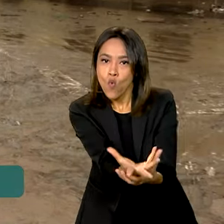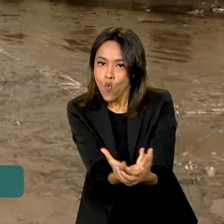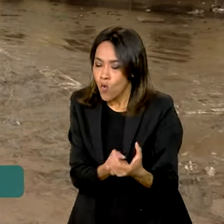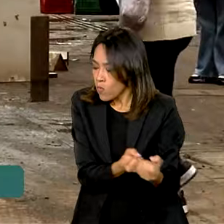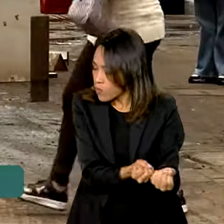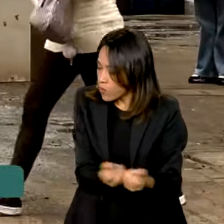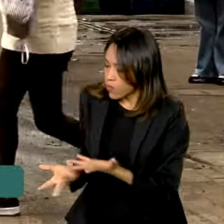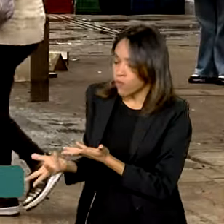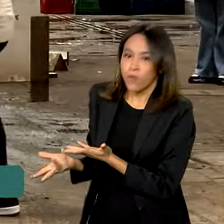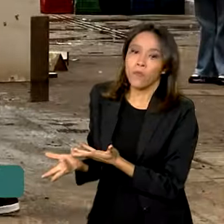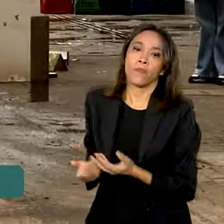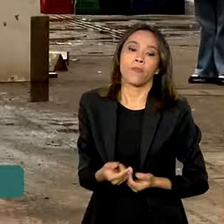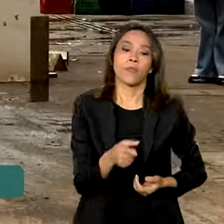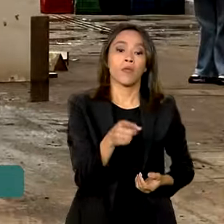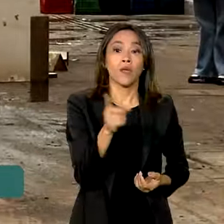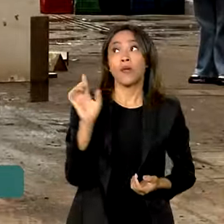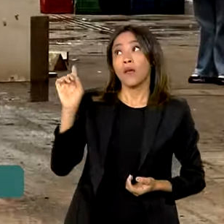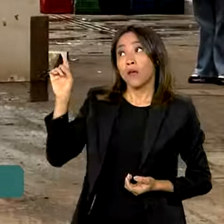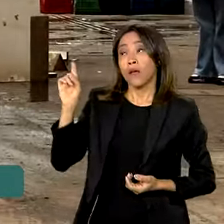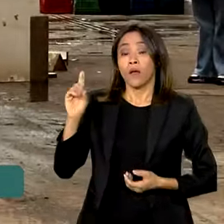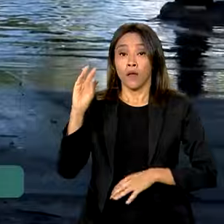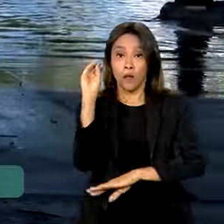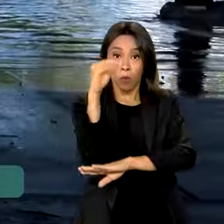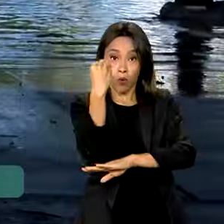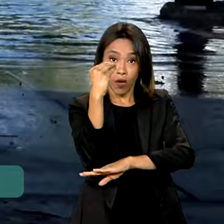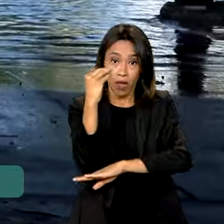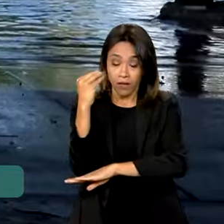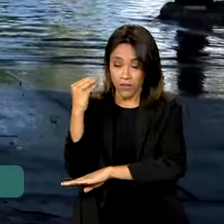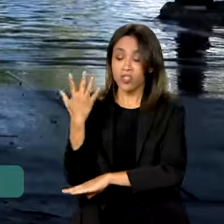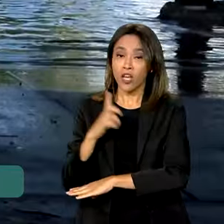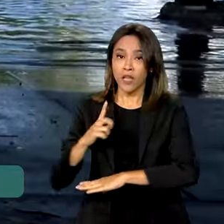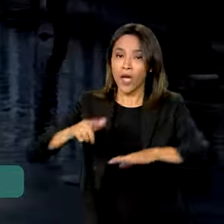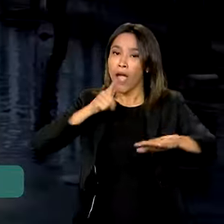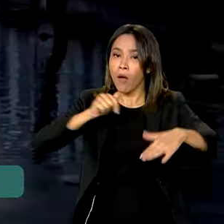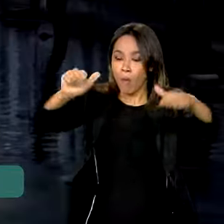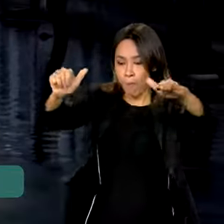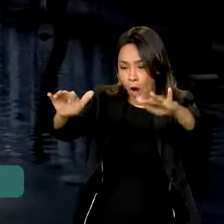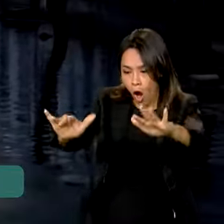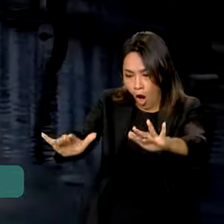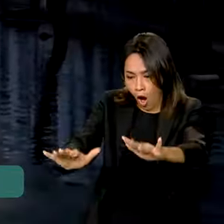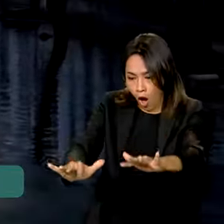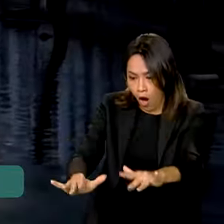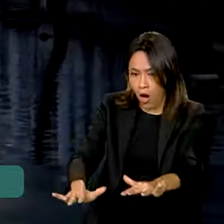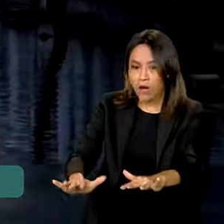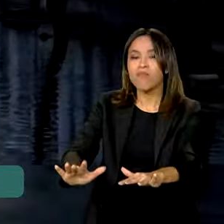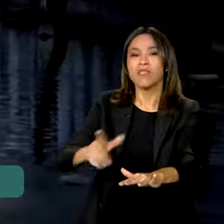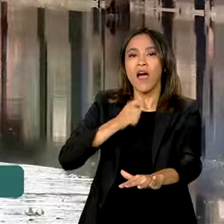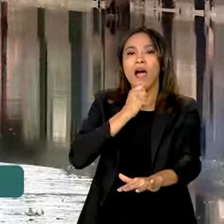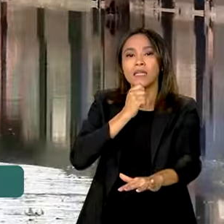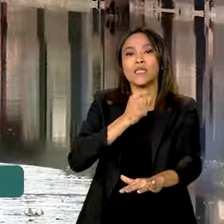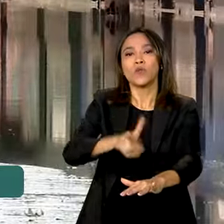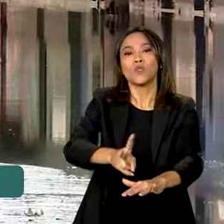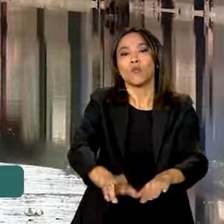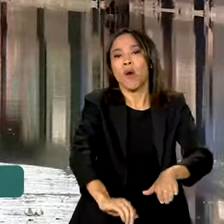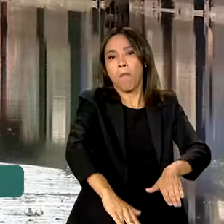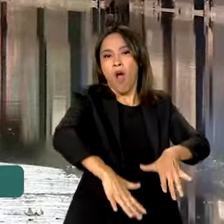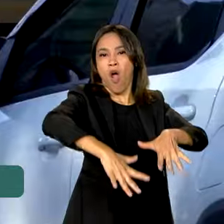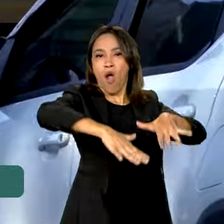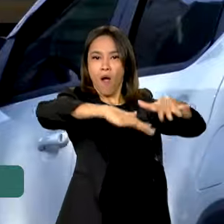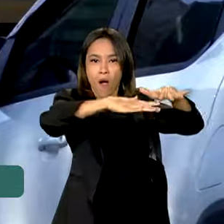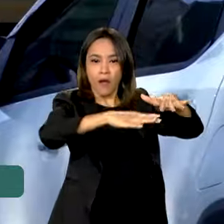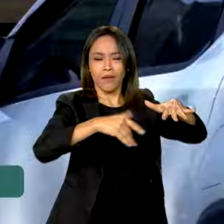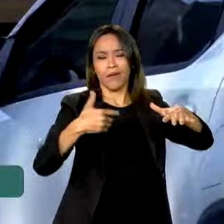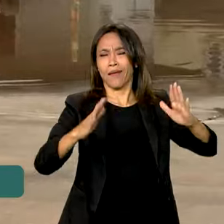Porto Alegre já tem muitas regiões secas, mas algumas áreas continuam alagadas. São